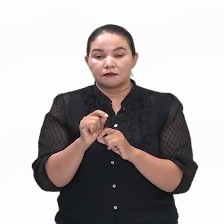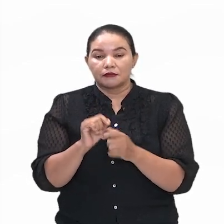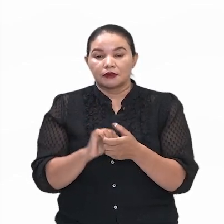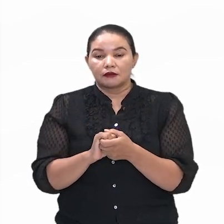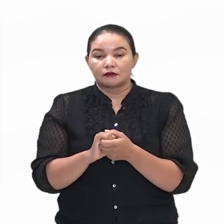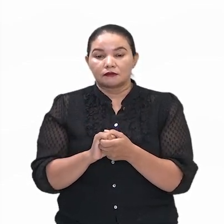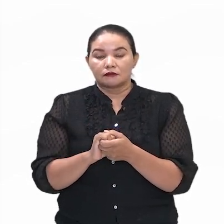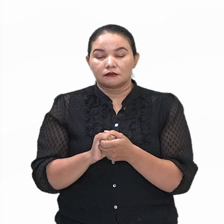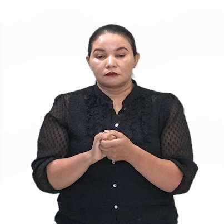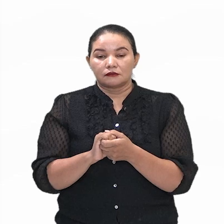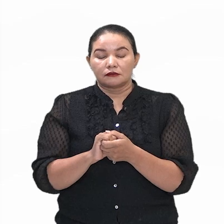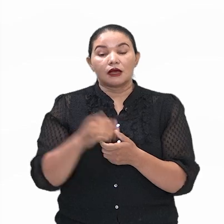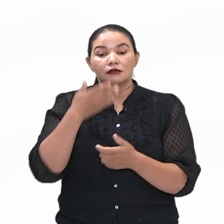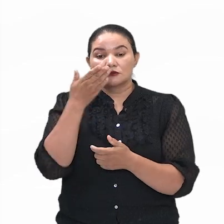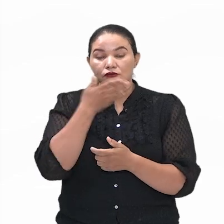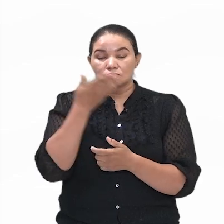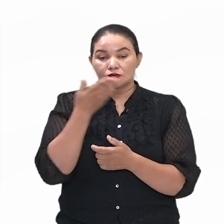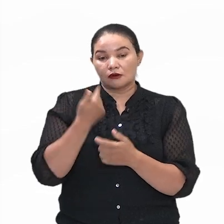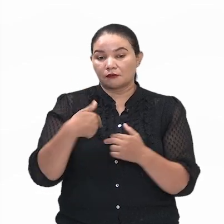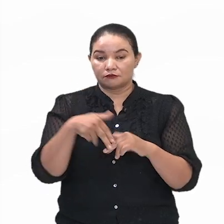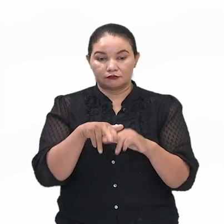através da prática.